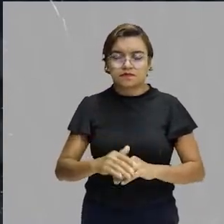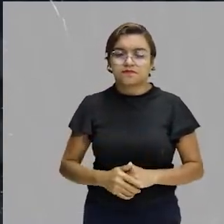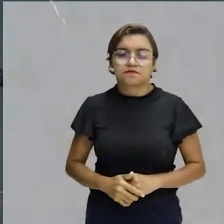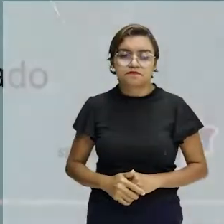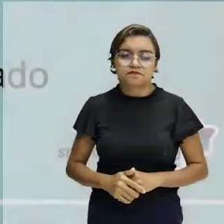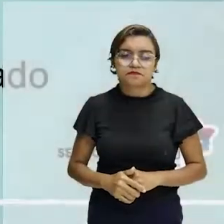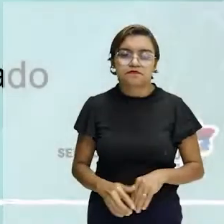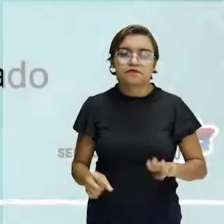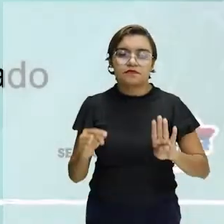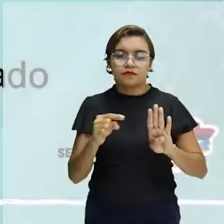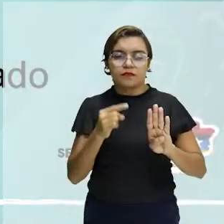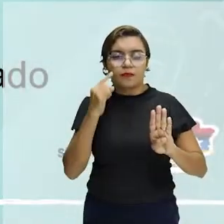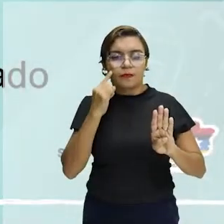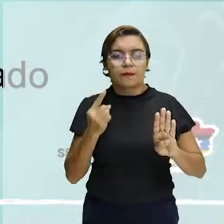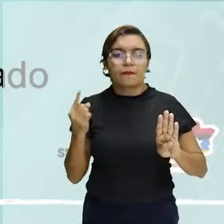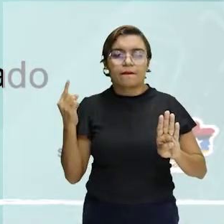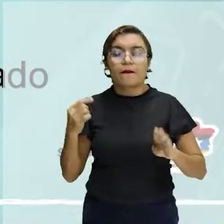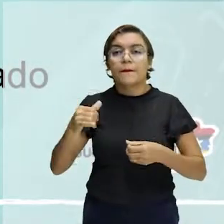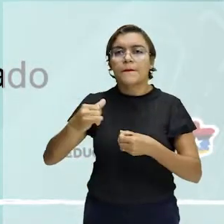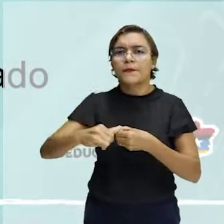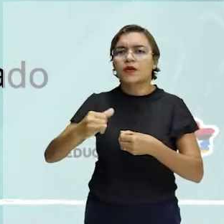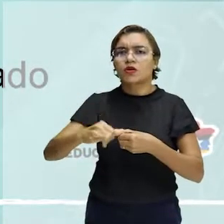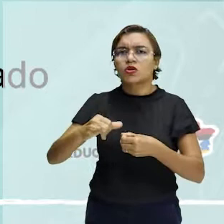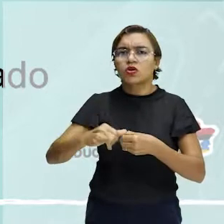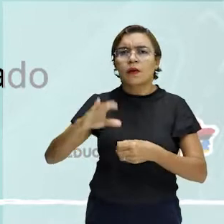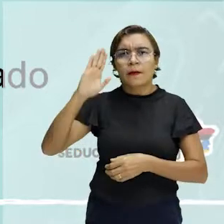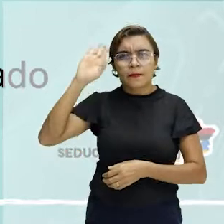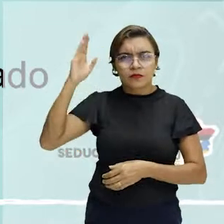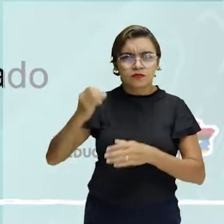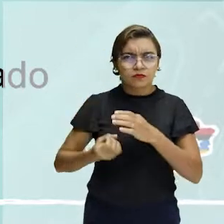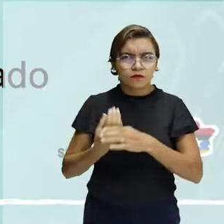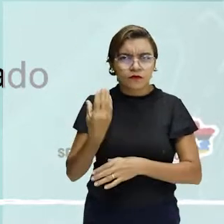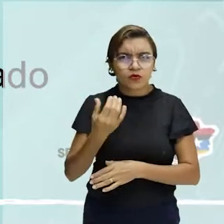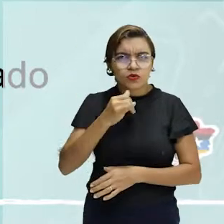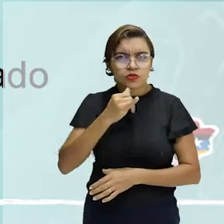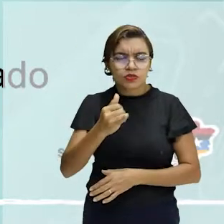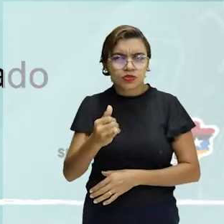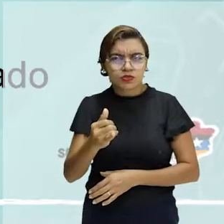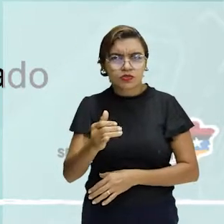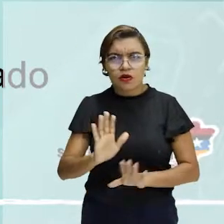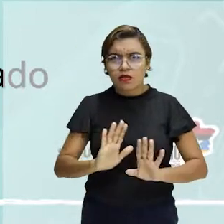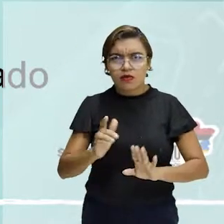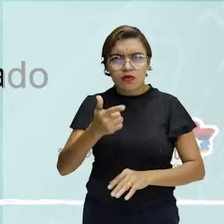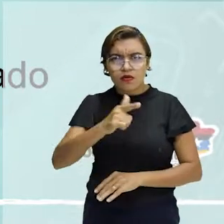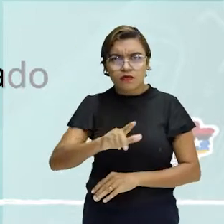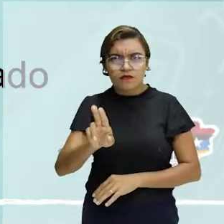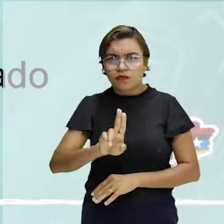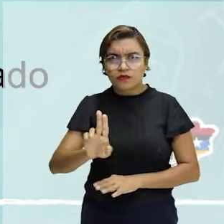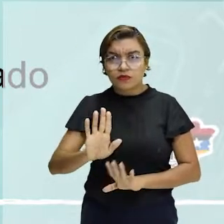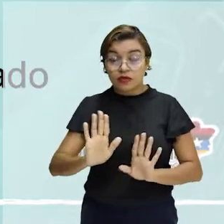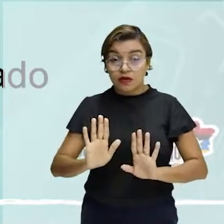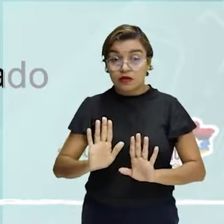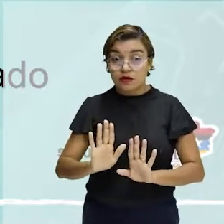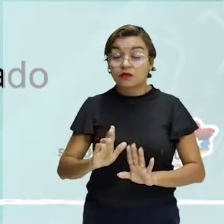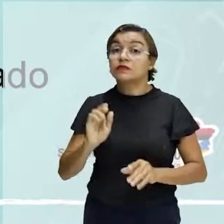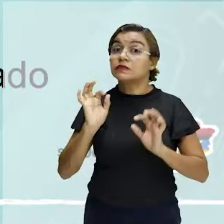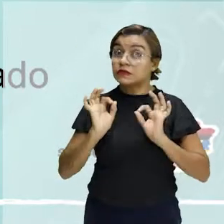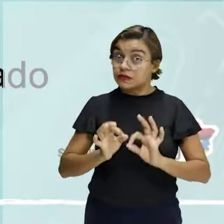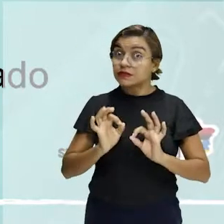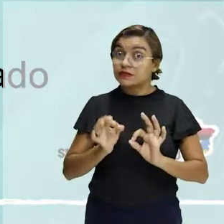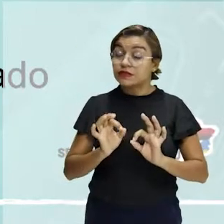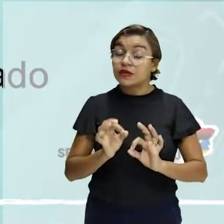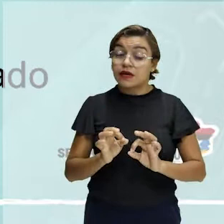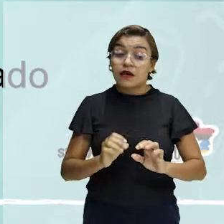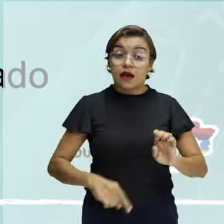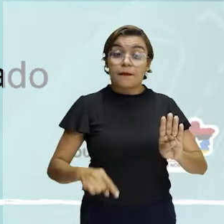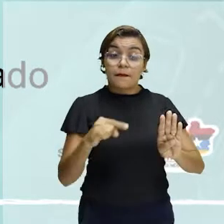né? Letra B. O petróleo é a principal fonte de energia não renovável utilizada no Brasil? Com certeza, né,